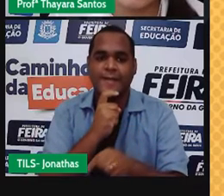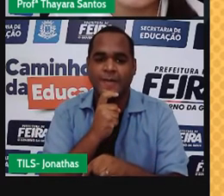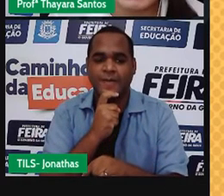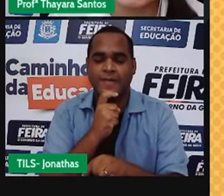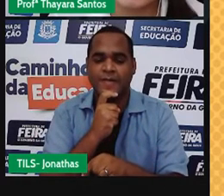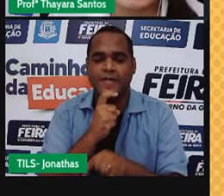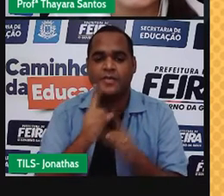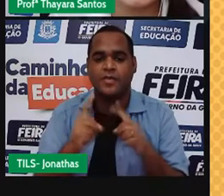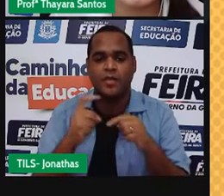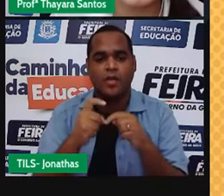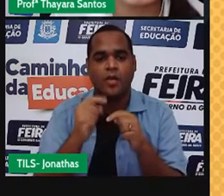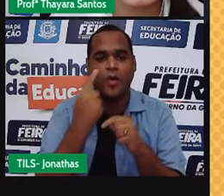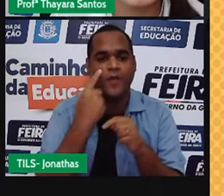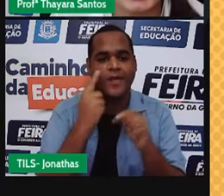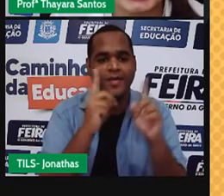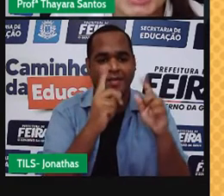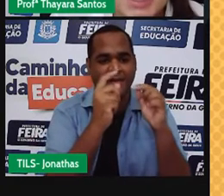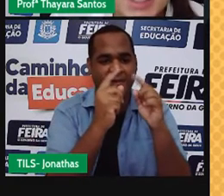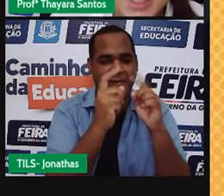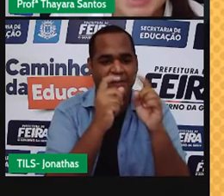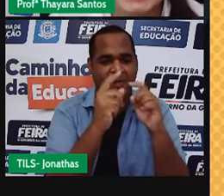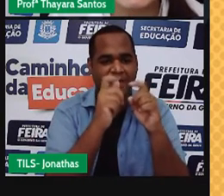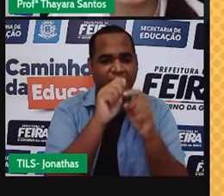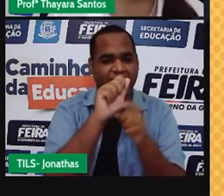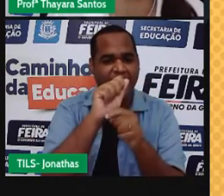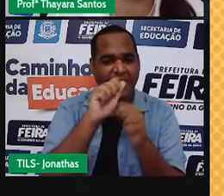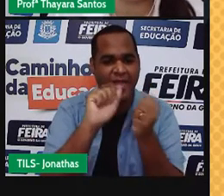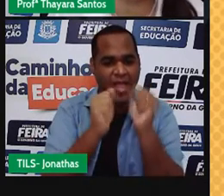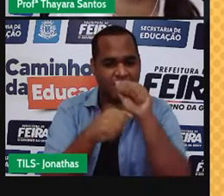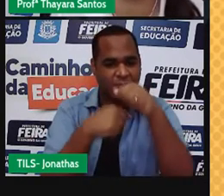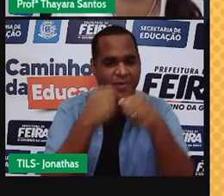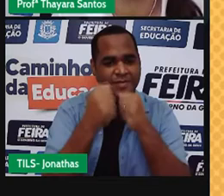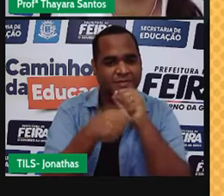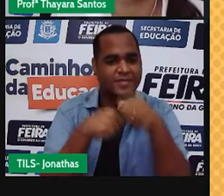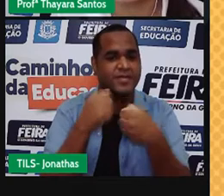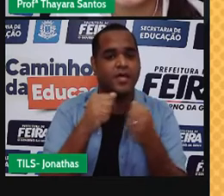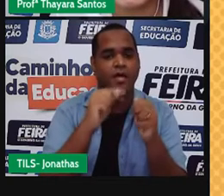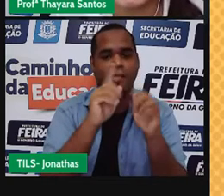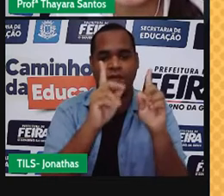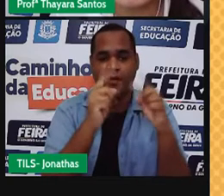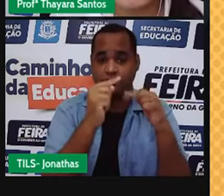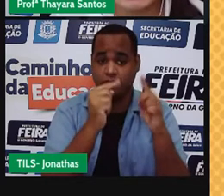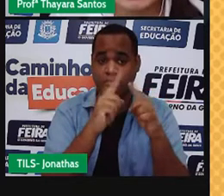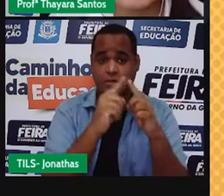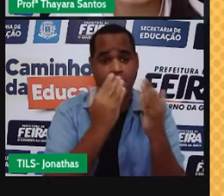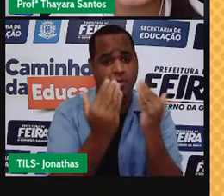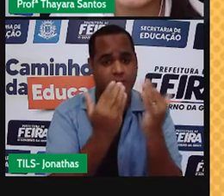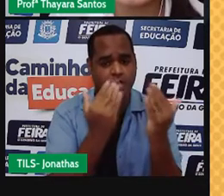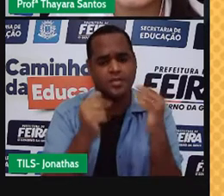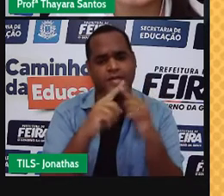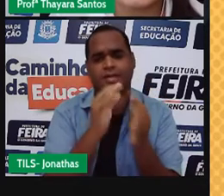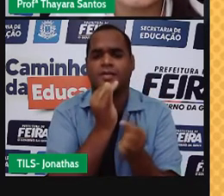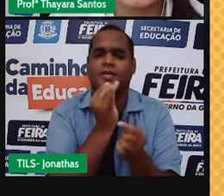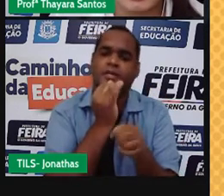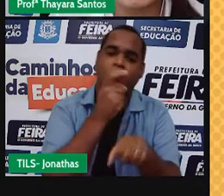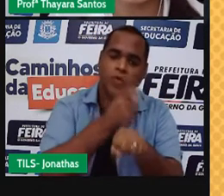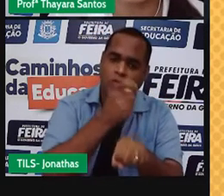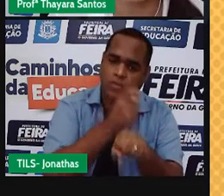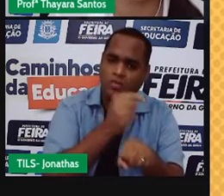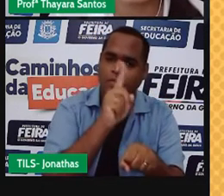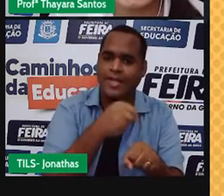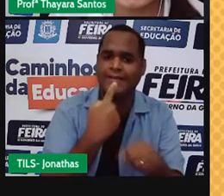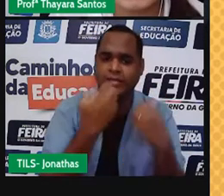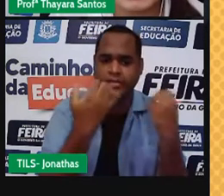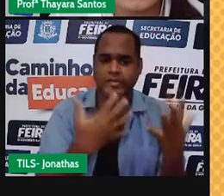sólido olha os átomos rios que são essas bolinhas aqui que estão representando eles no quando a matéria ela tá em estado